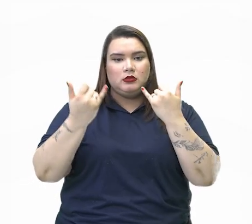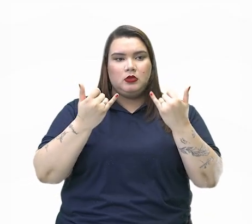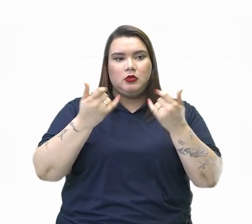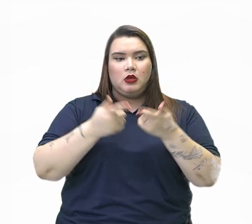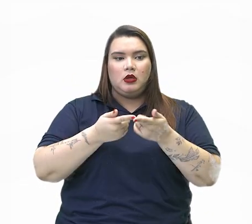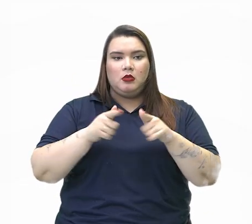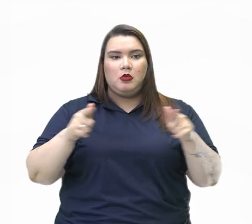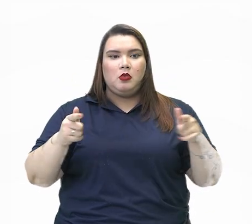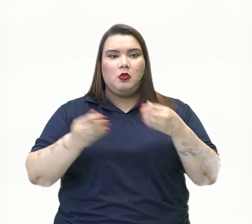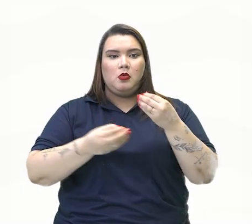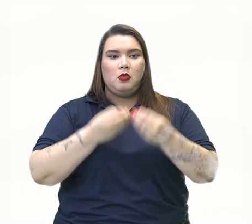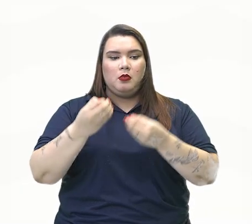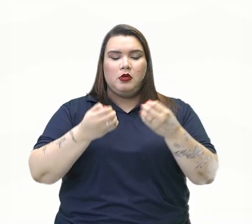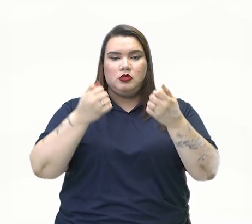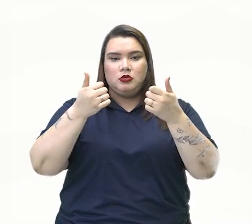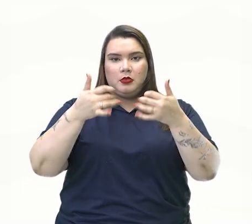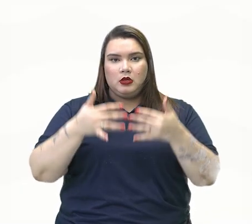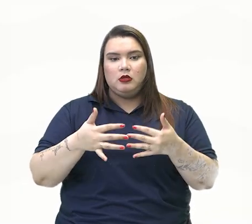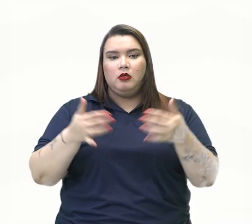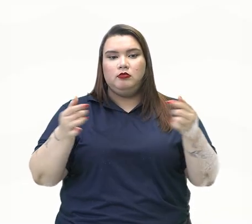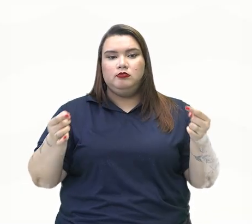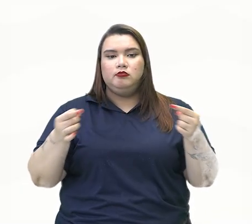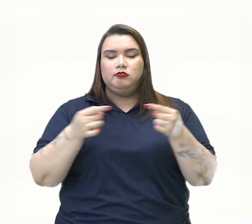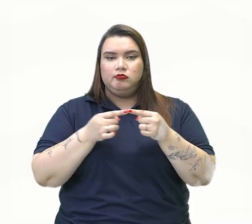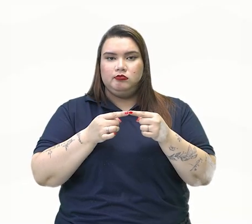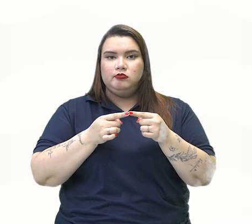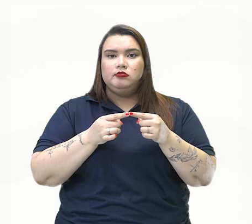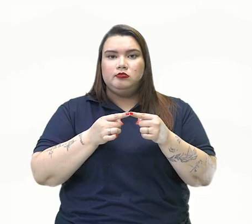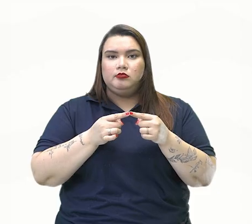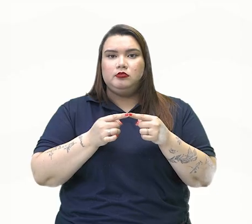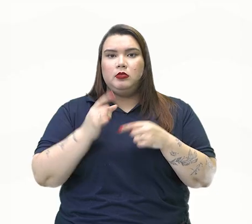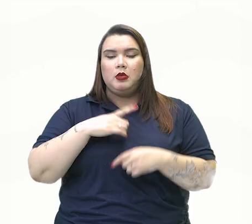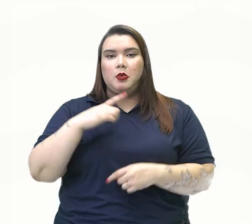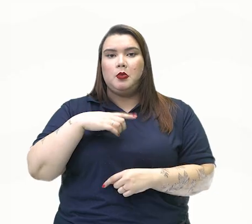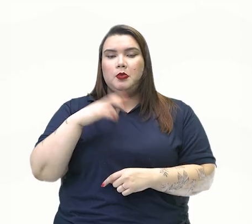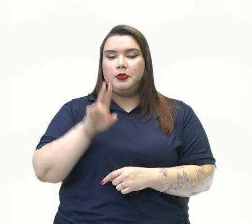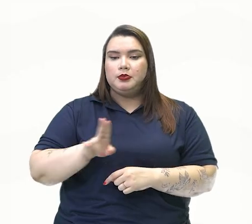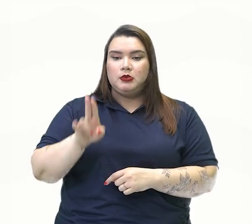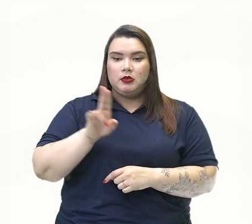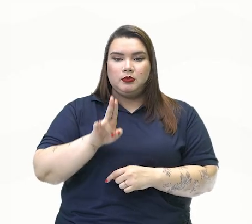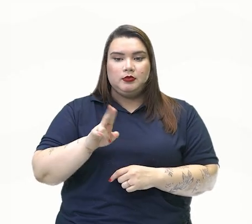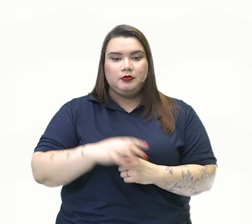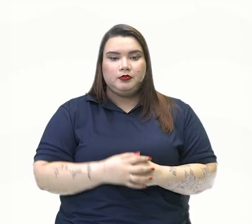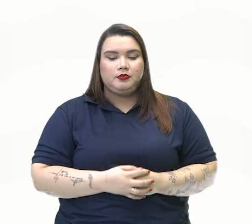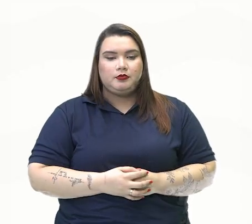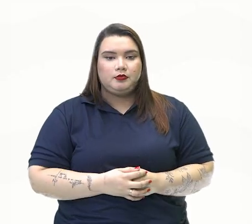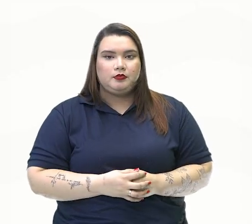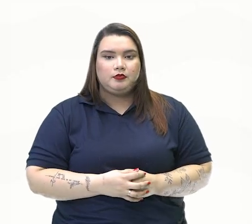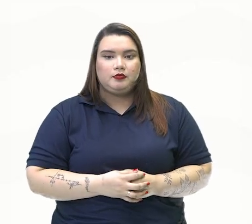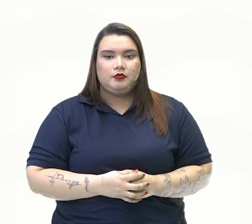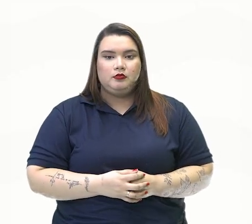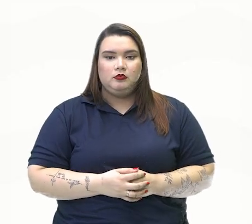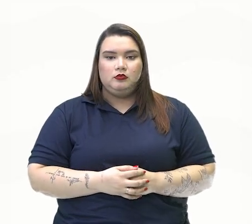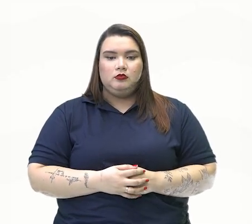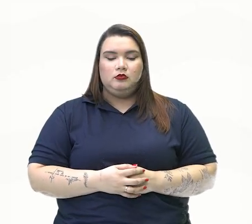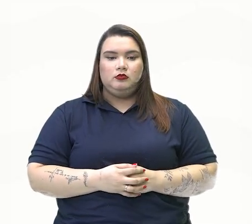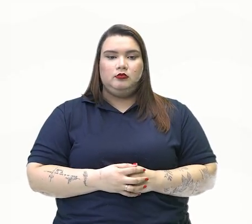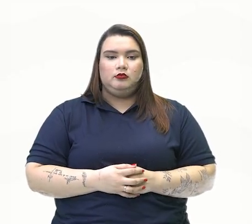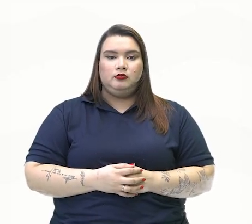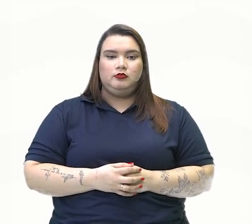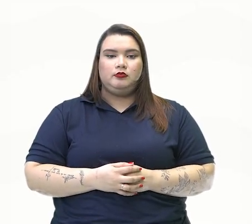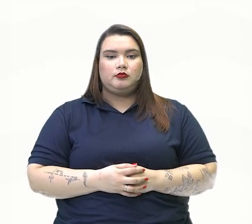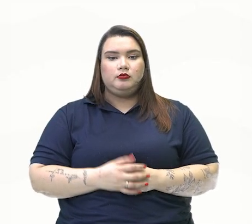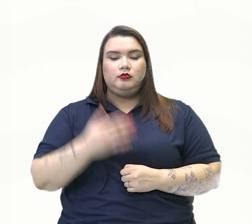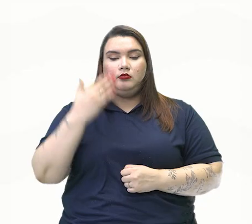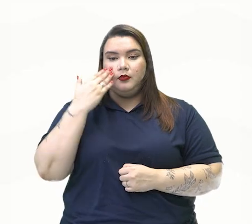o discurso indireto, né, ele vai ser utilizado. Então, reported speech, ou discurso